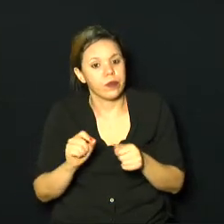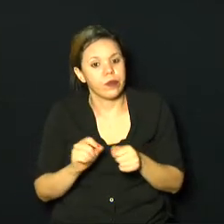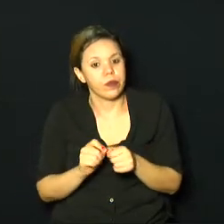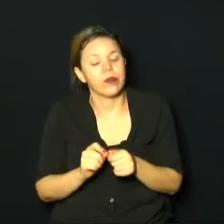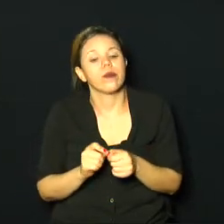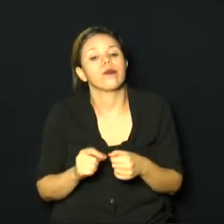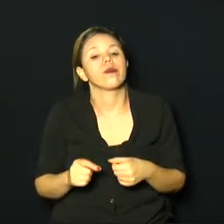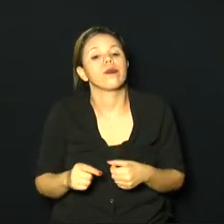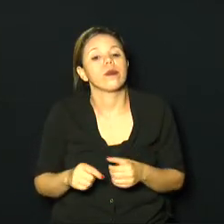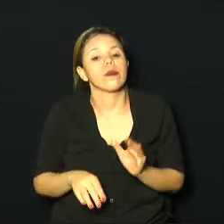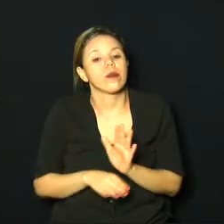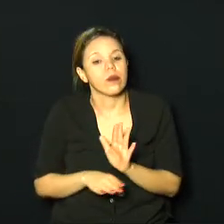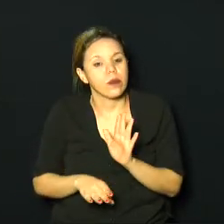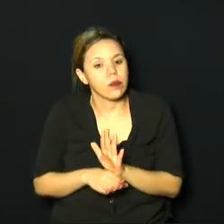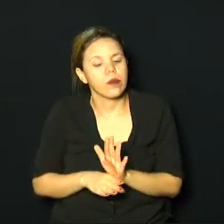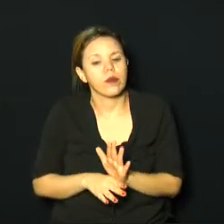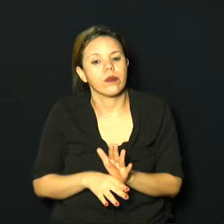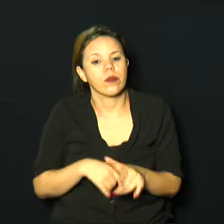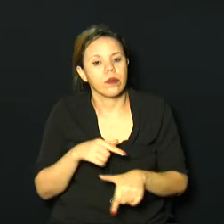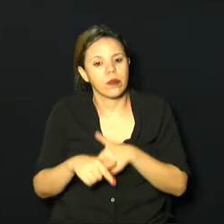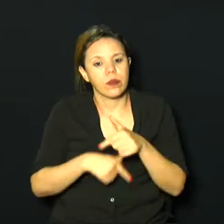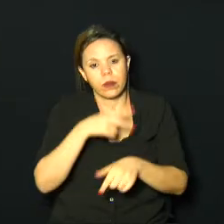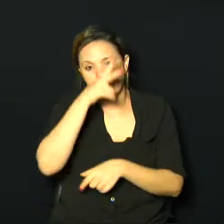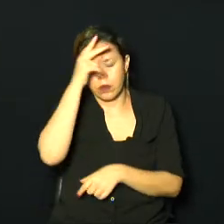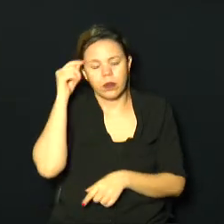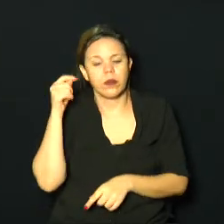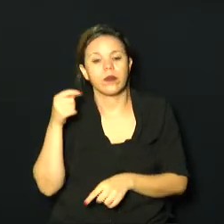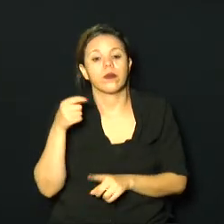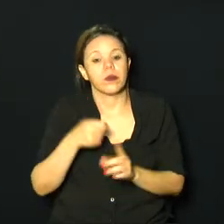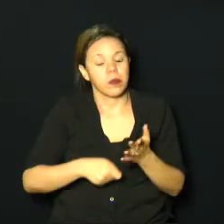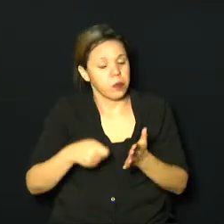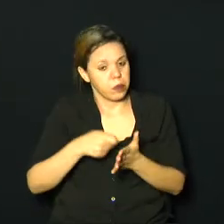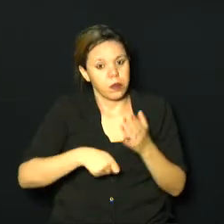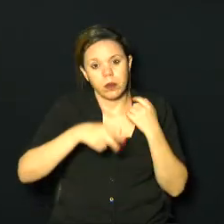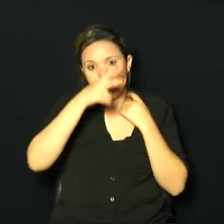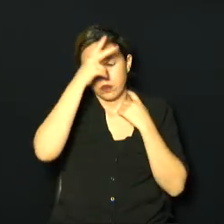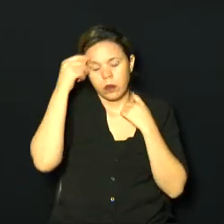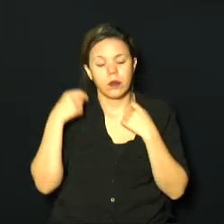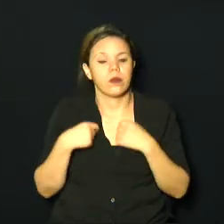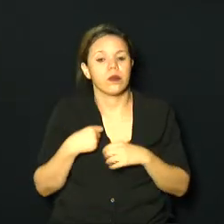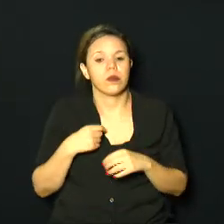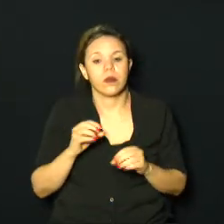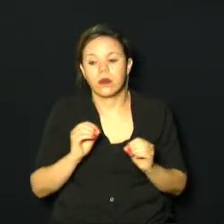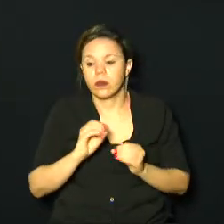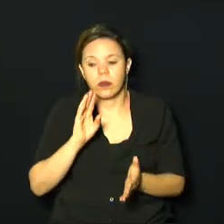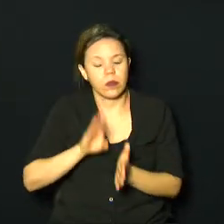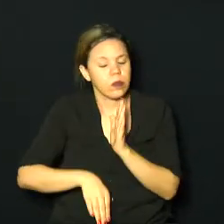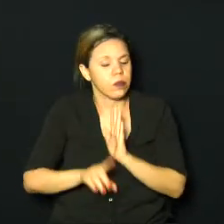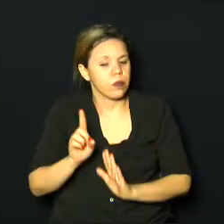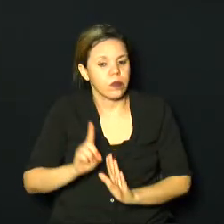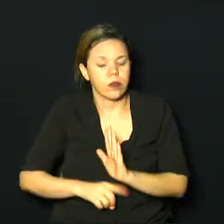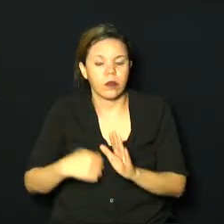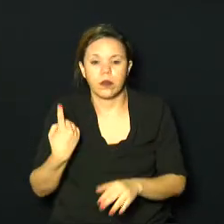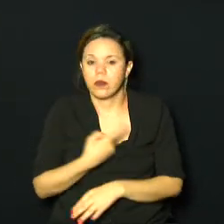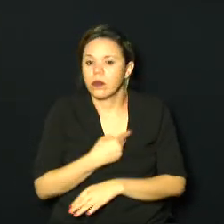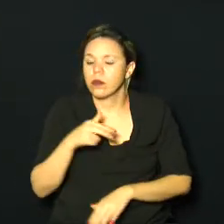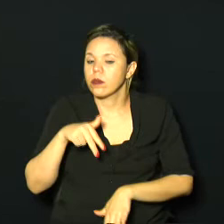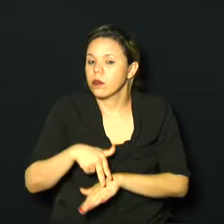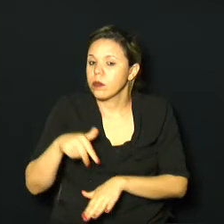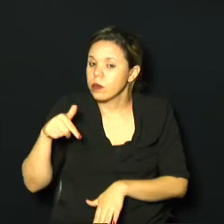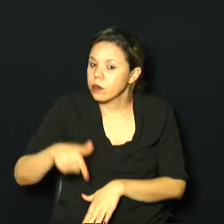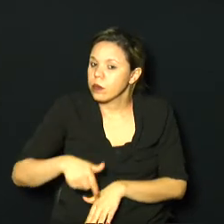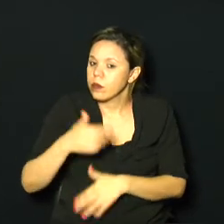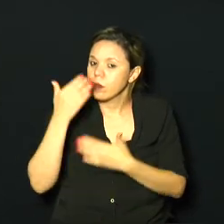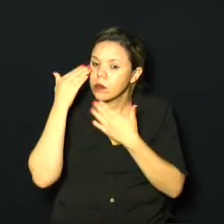junto ao serviço público, né, as políticas públicas, para que nenhum direito seja violado. É por isso que nós estamos aqui. Inclusive,